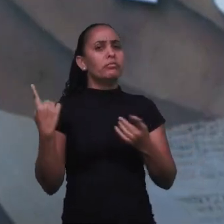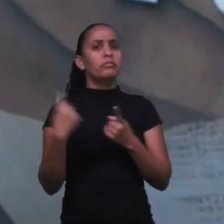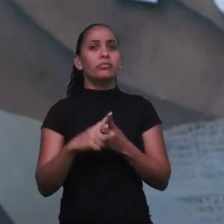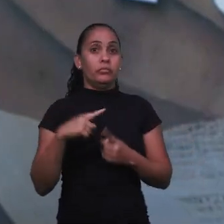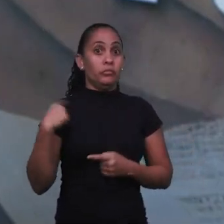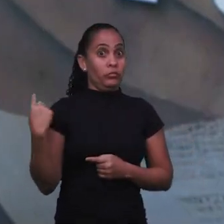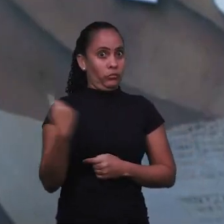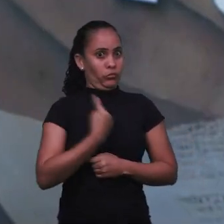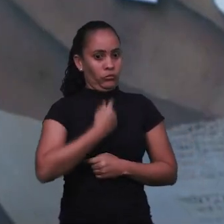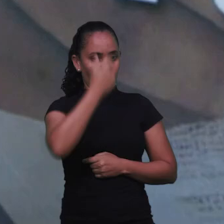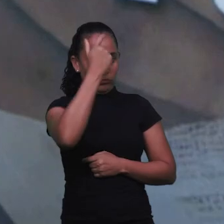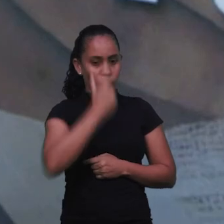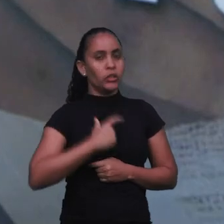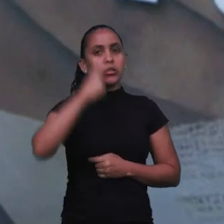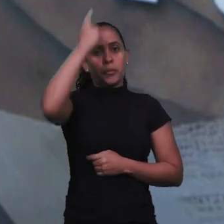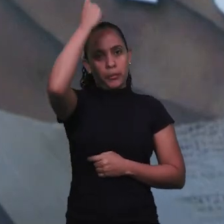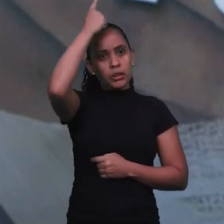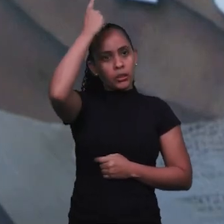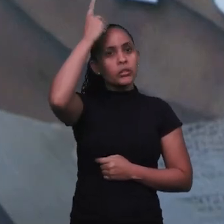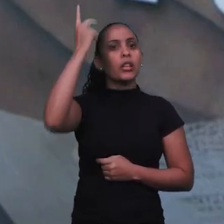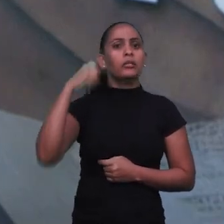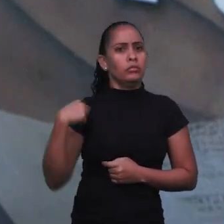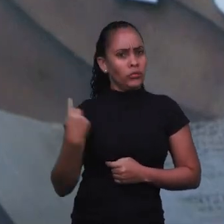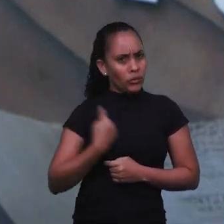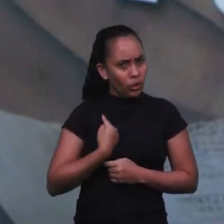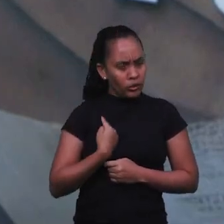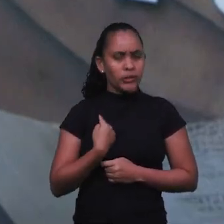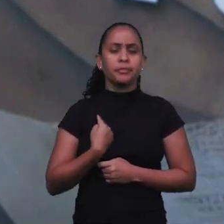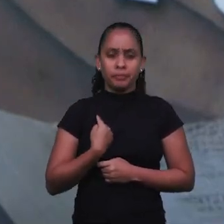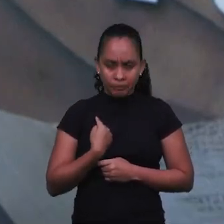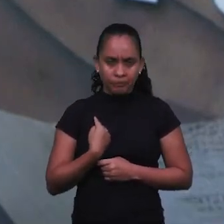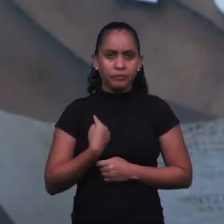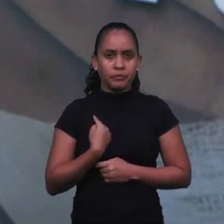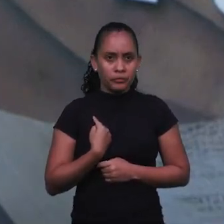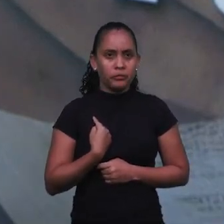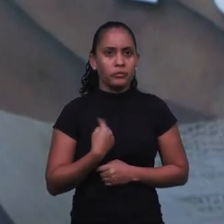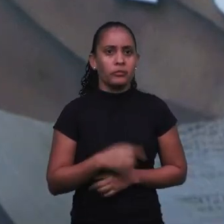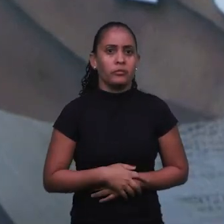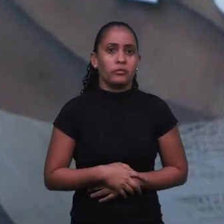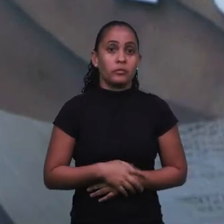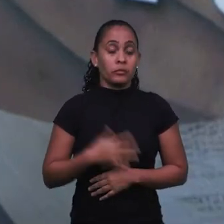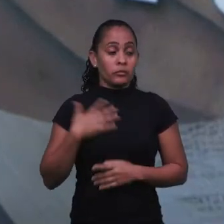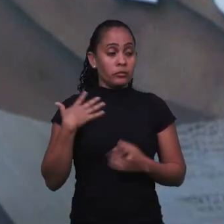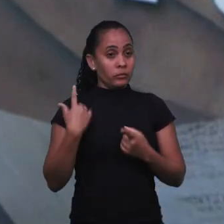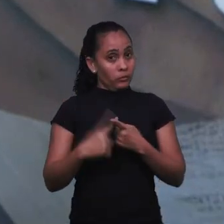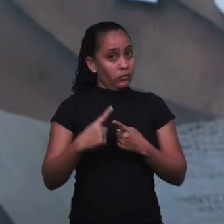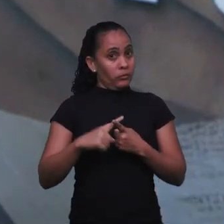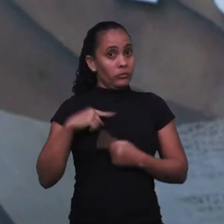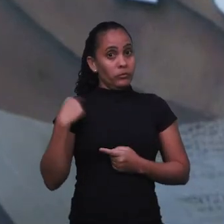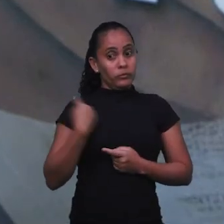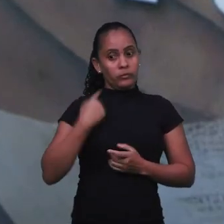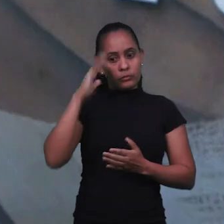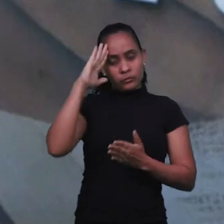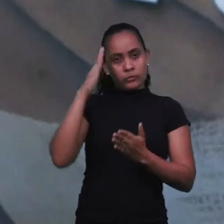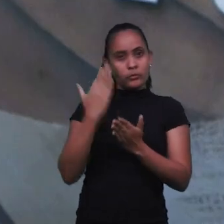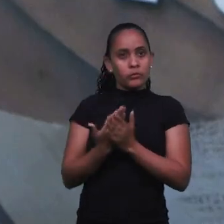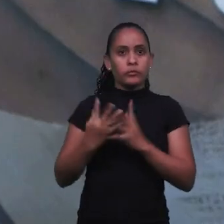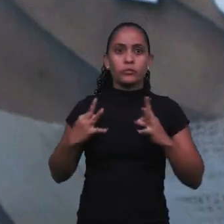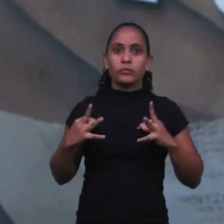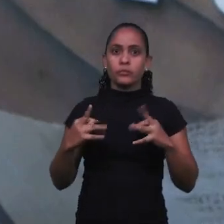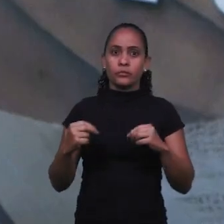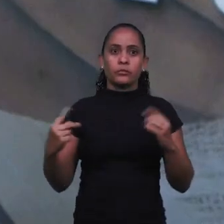nós somos pentecostais? Por que nós somos pentecostais? Porque nós cremos que tudo